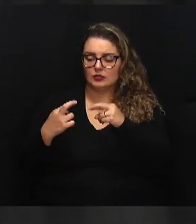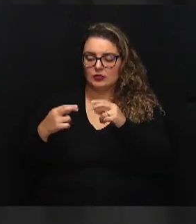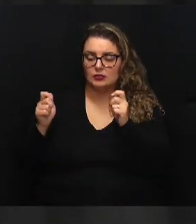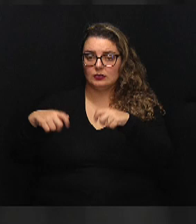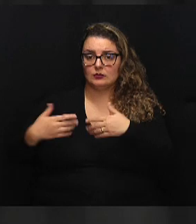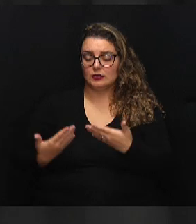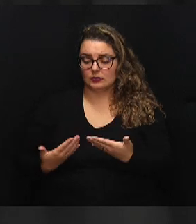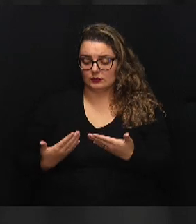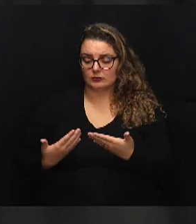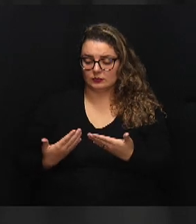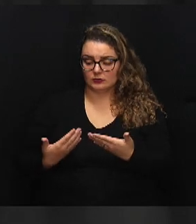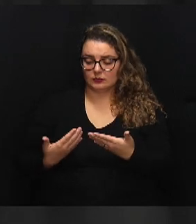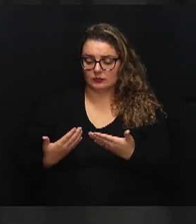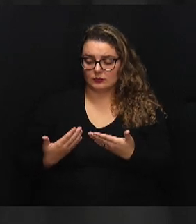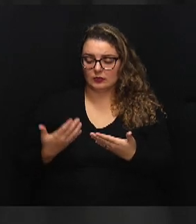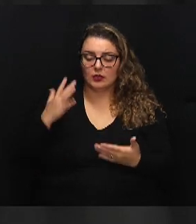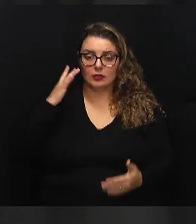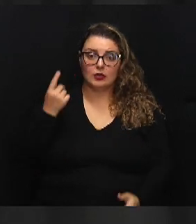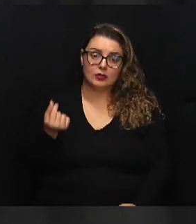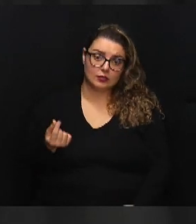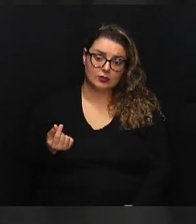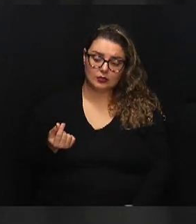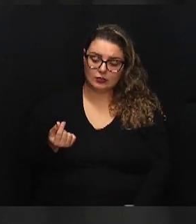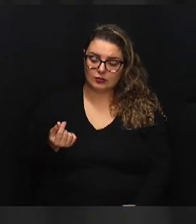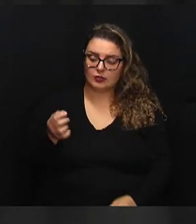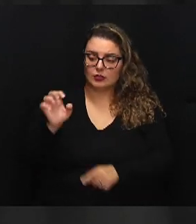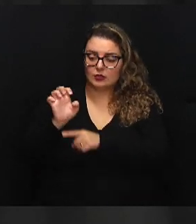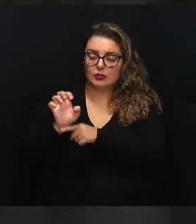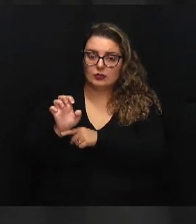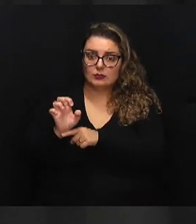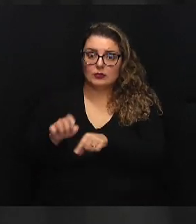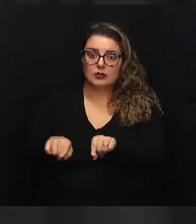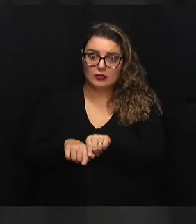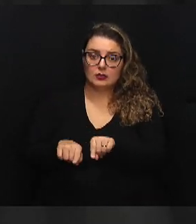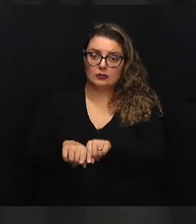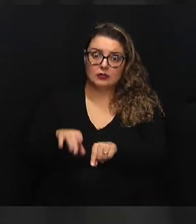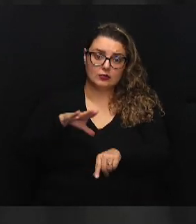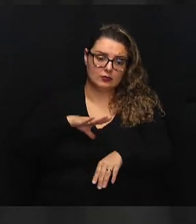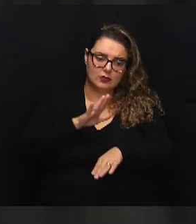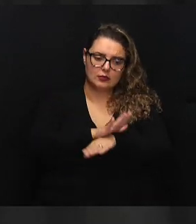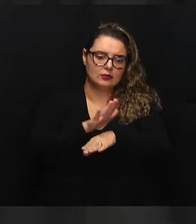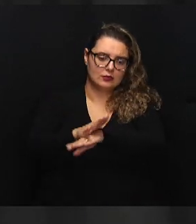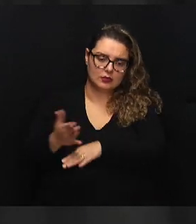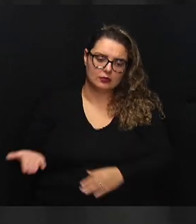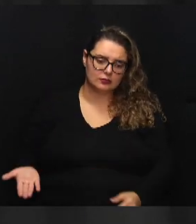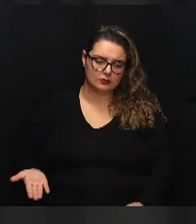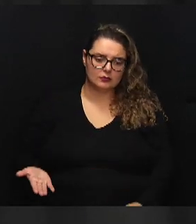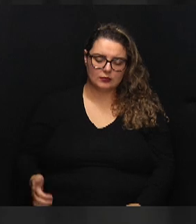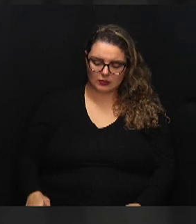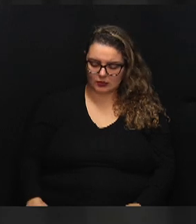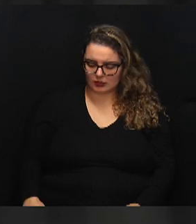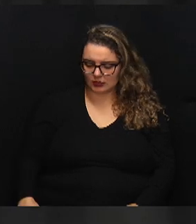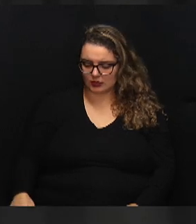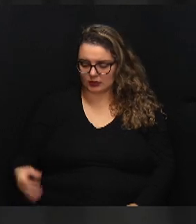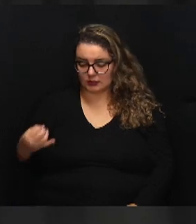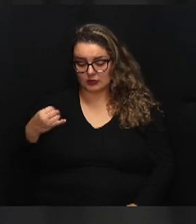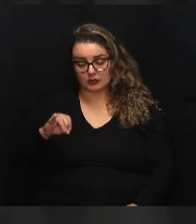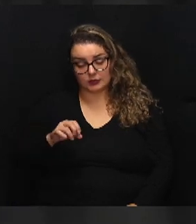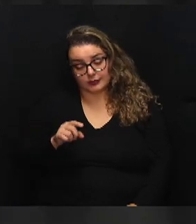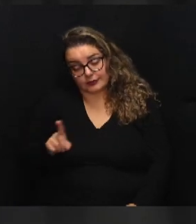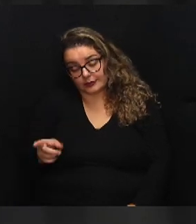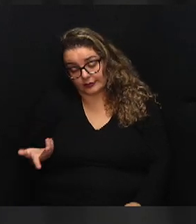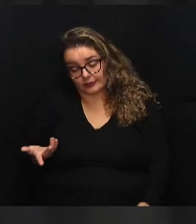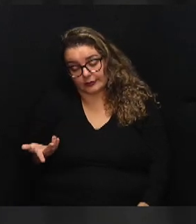eu acho que o dinheiro vem do Estado, mas também tem a contrapartida dos municípios. Sim. Senão a gente vai nadar e morrer na